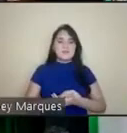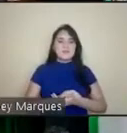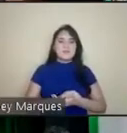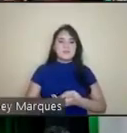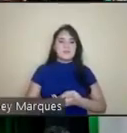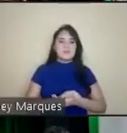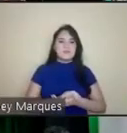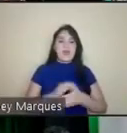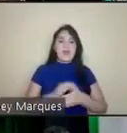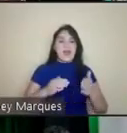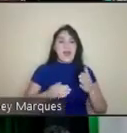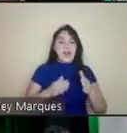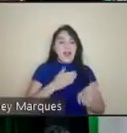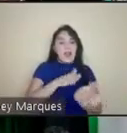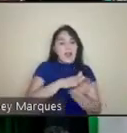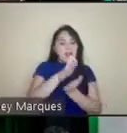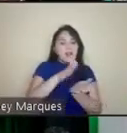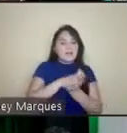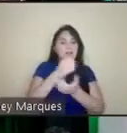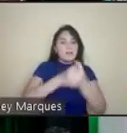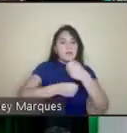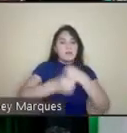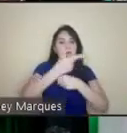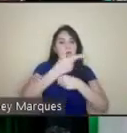ele em 2020.